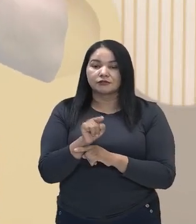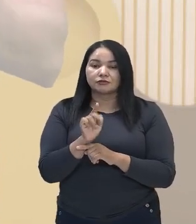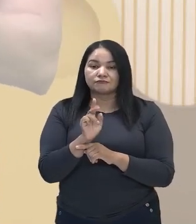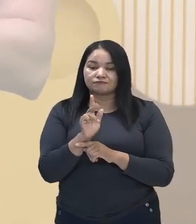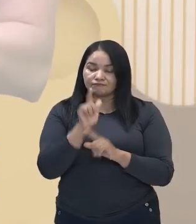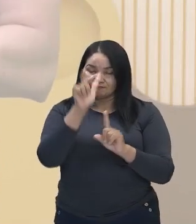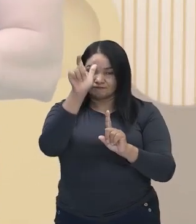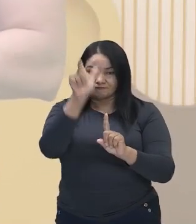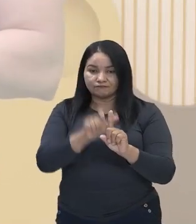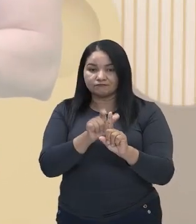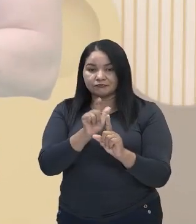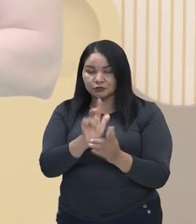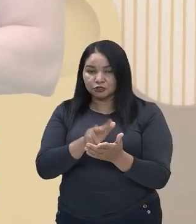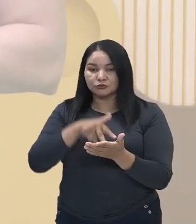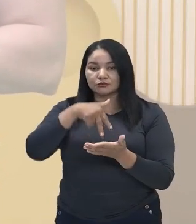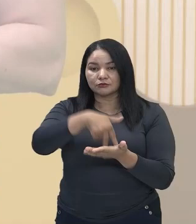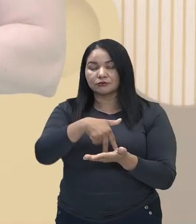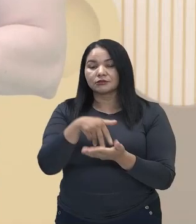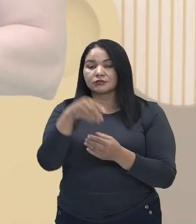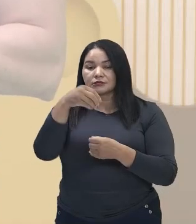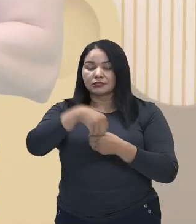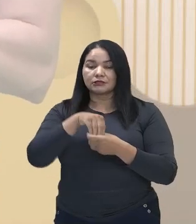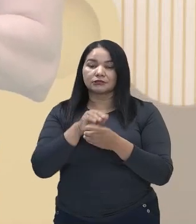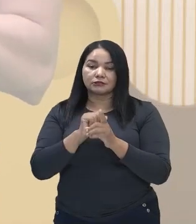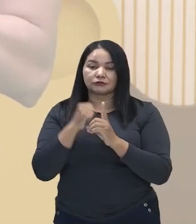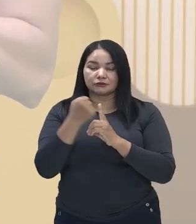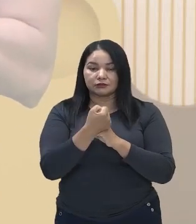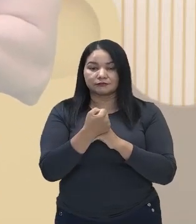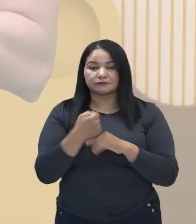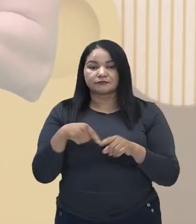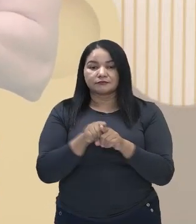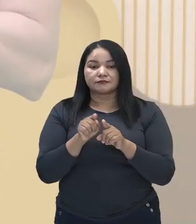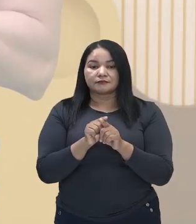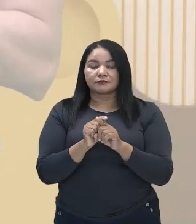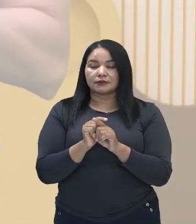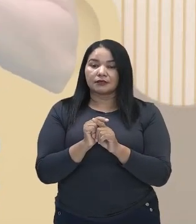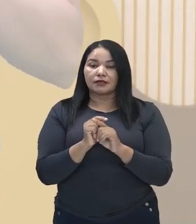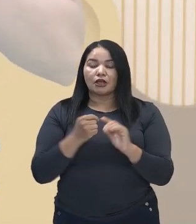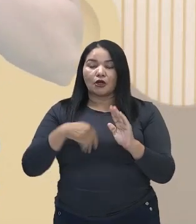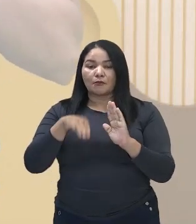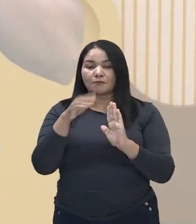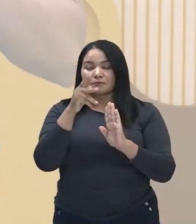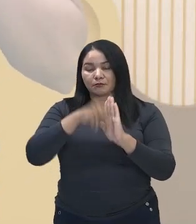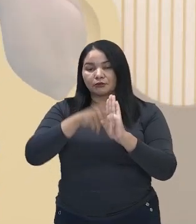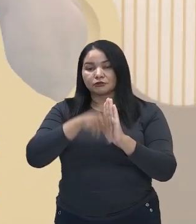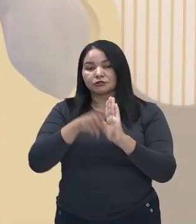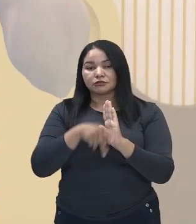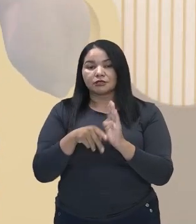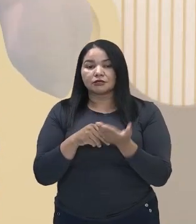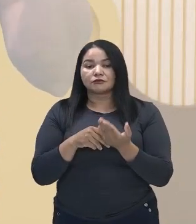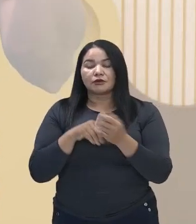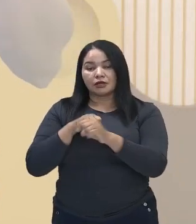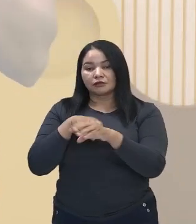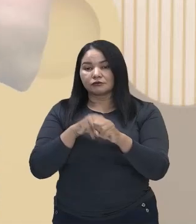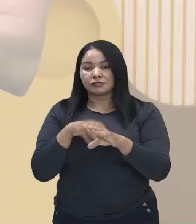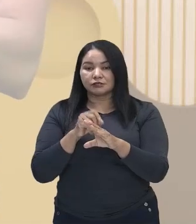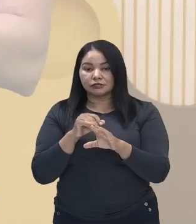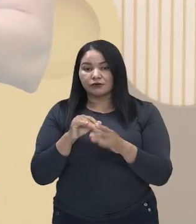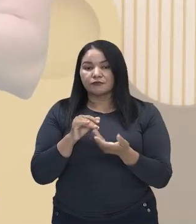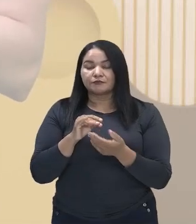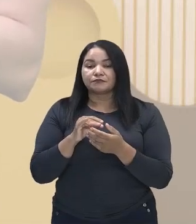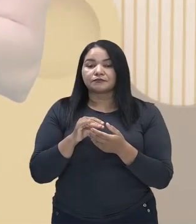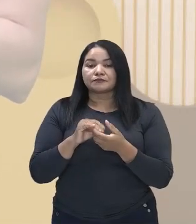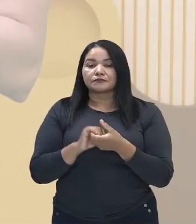protagonistas dentro da nossa sociedade. Temos também o projeto de educação integral, né, que é realmente fazer uma escola que possa